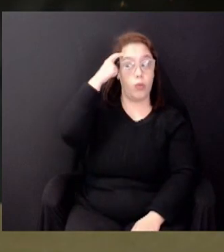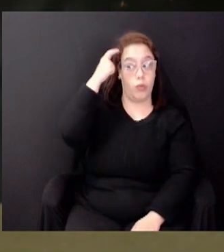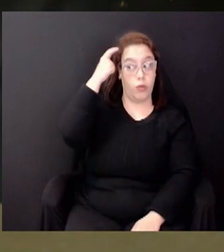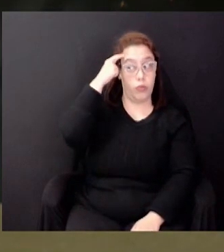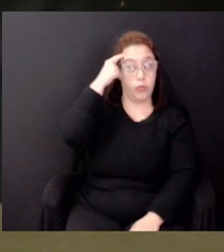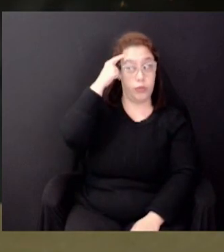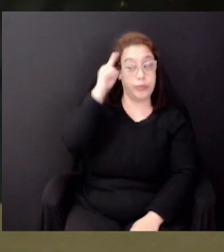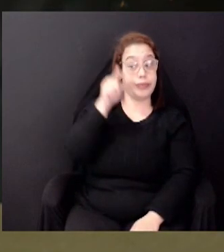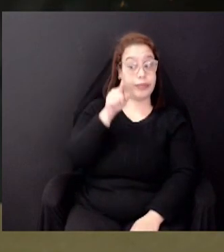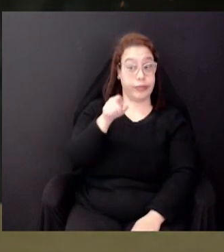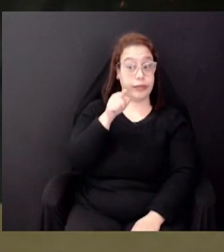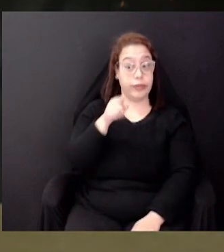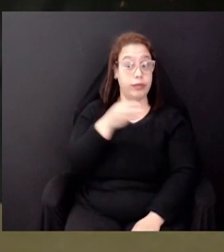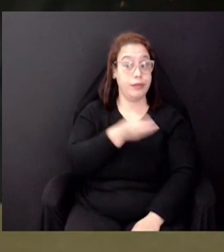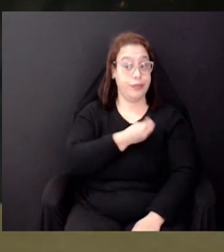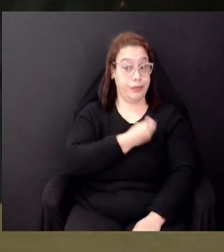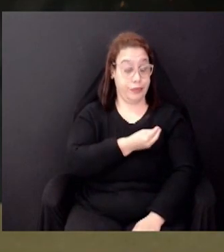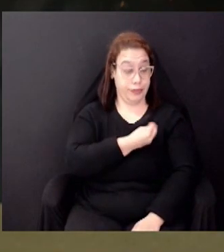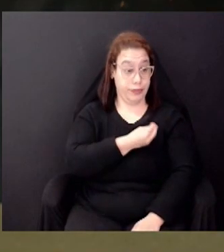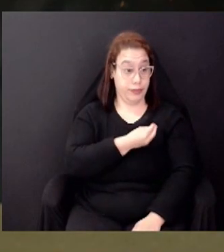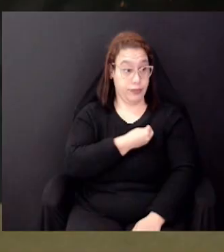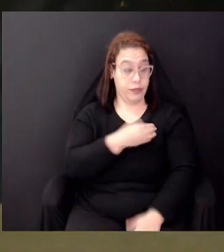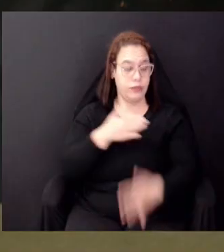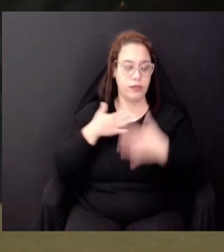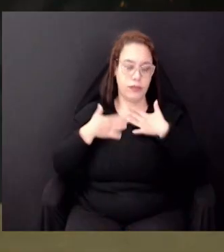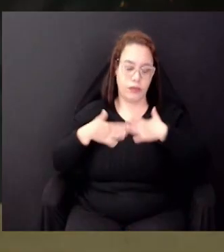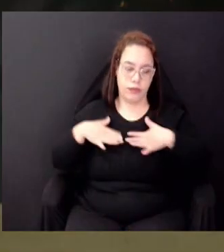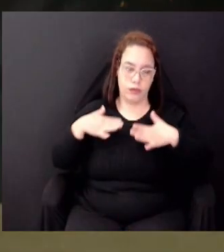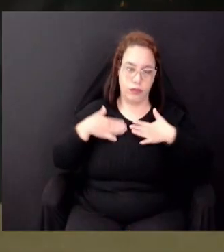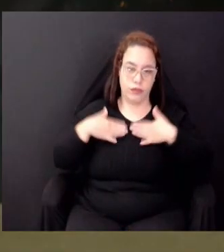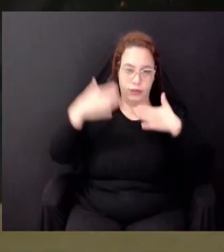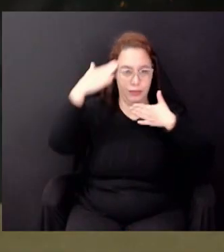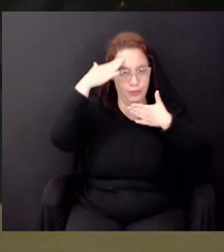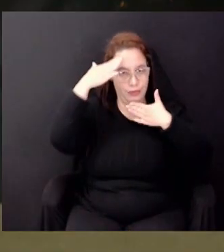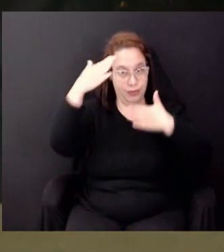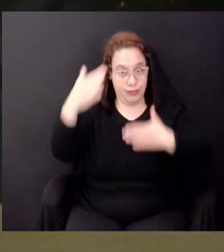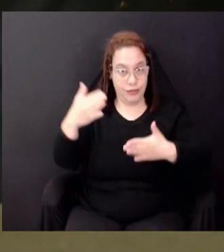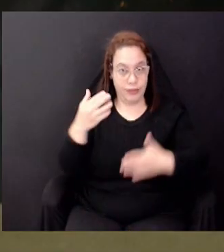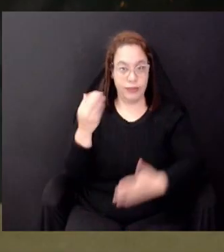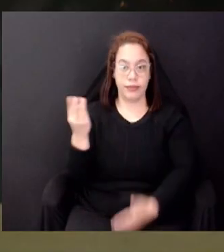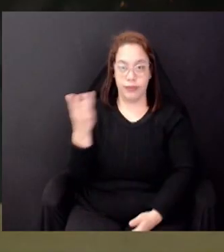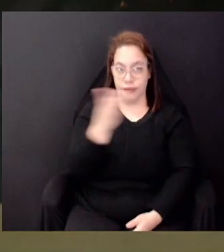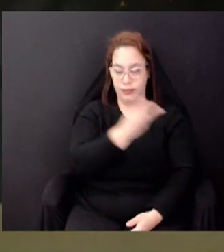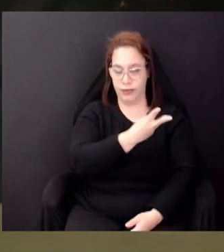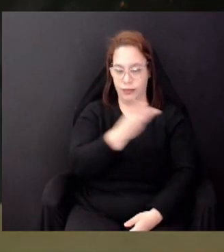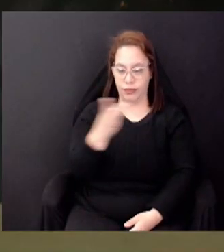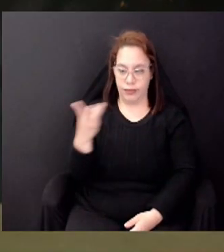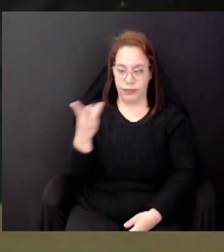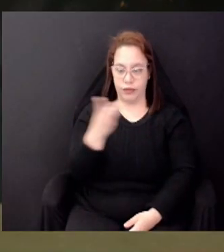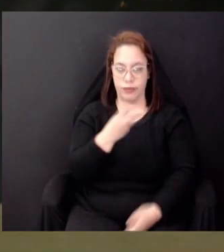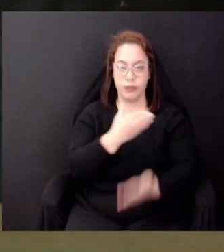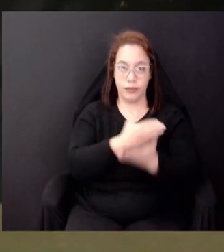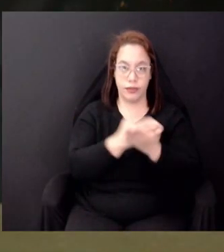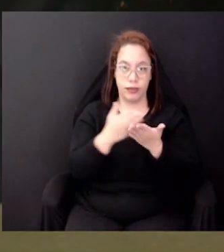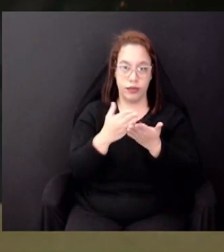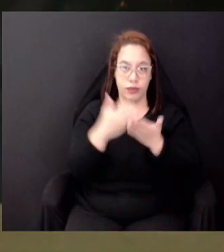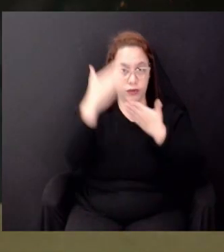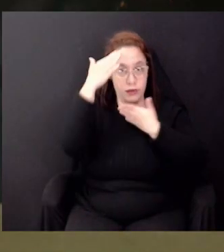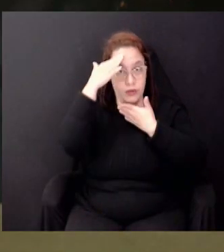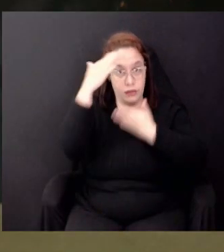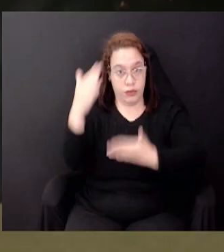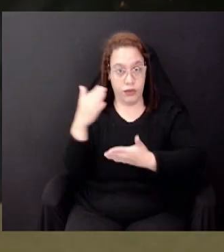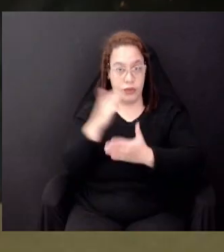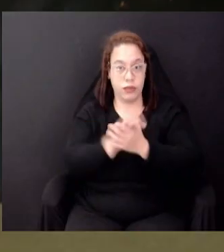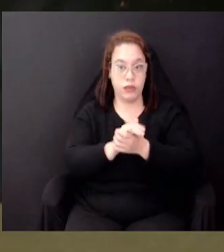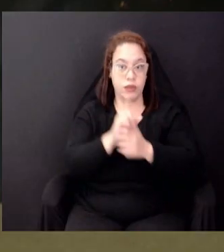você viver de maneira mais tranquila. A gente quer agradecer, então, as nossas convidadas. Eu começo agradecendo a